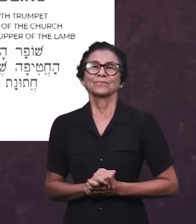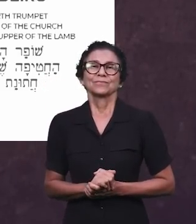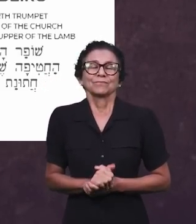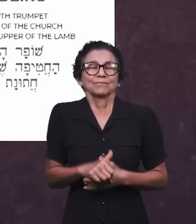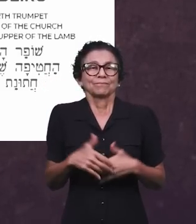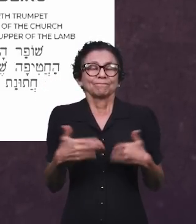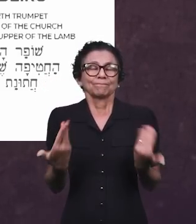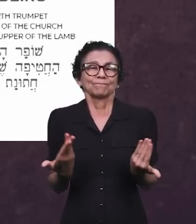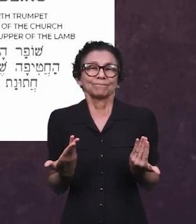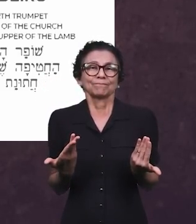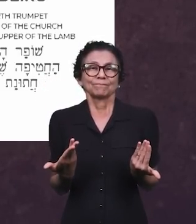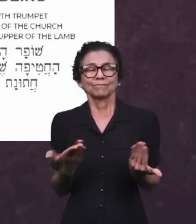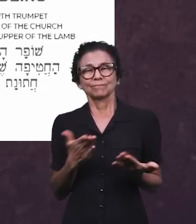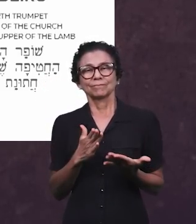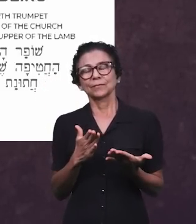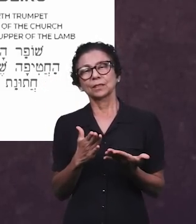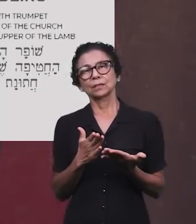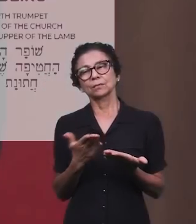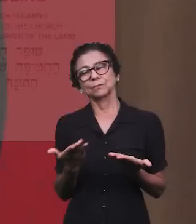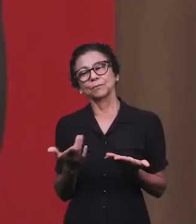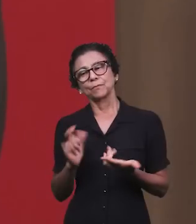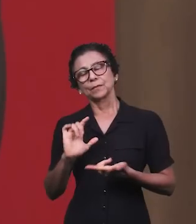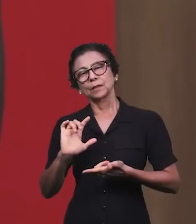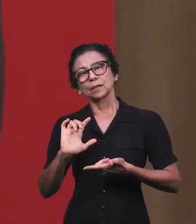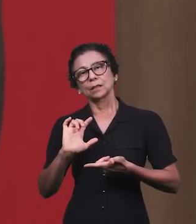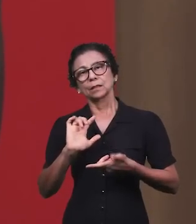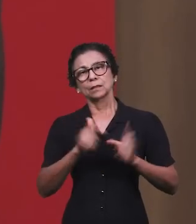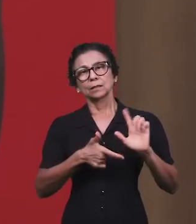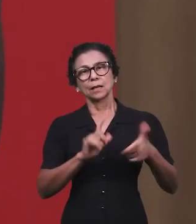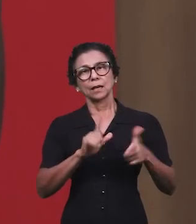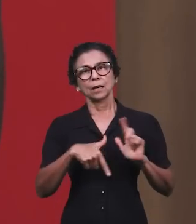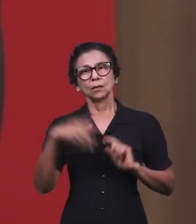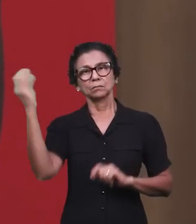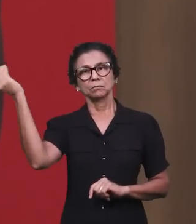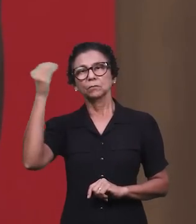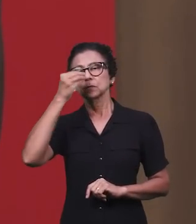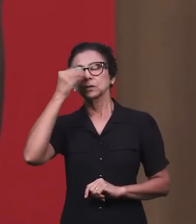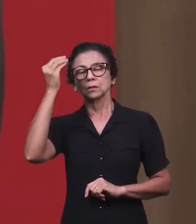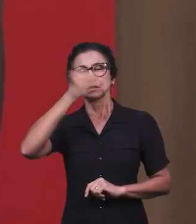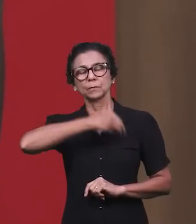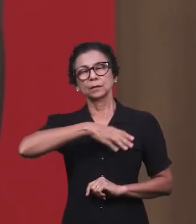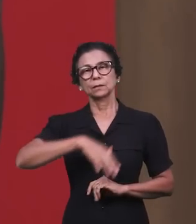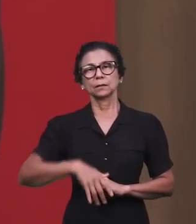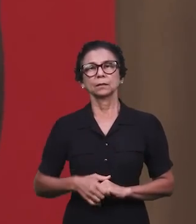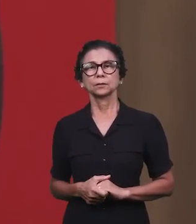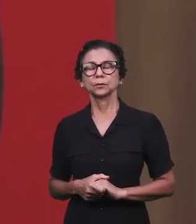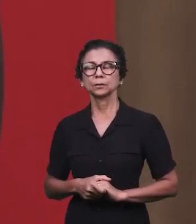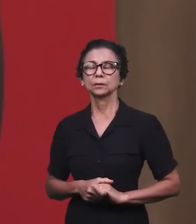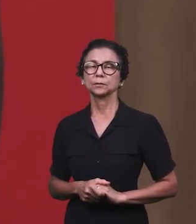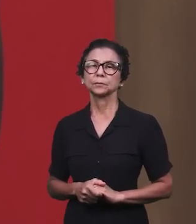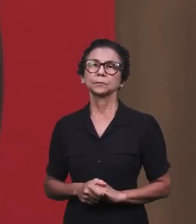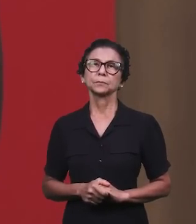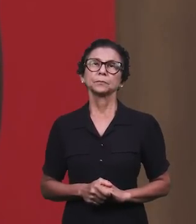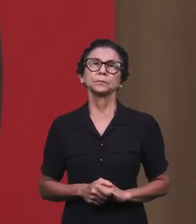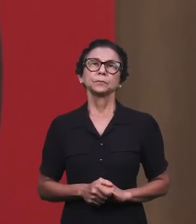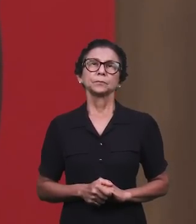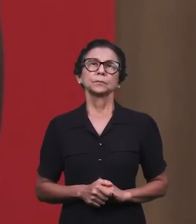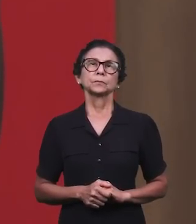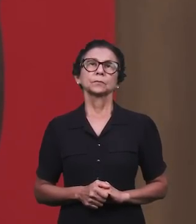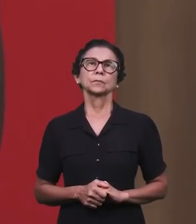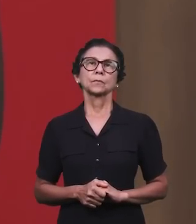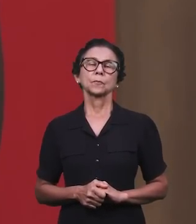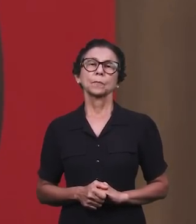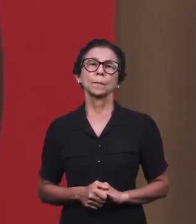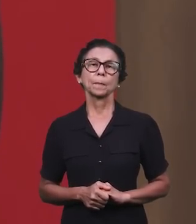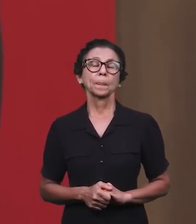rejeitado. Jesus falou que a figueira iria secar. Aliás, a profecia, quando ele viu a figueira, e disse, nunca